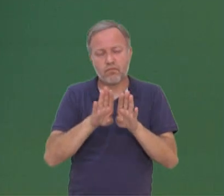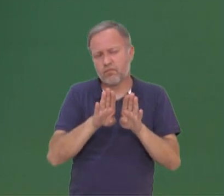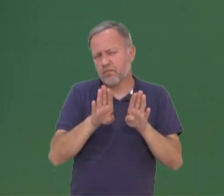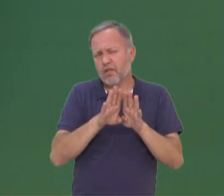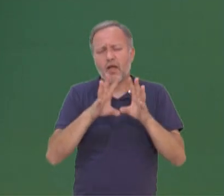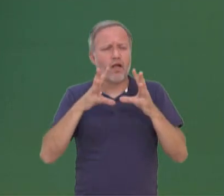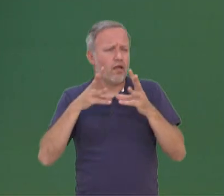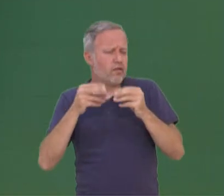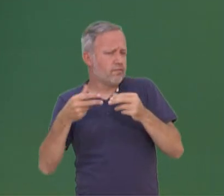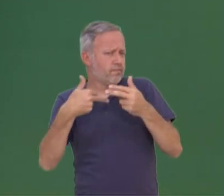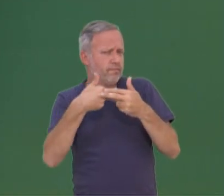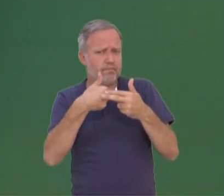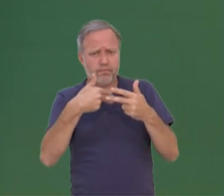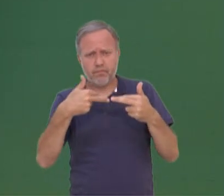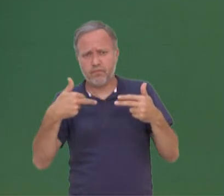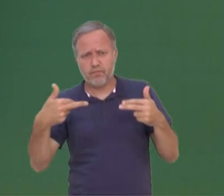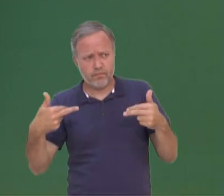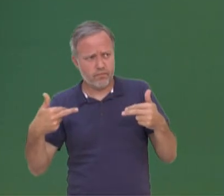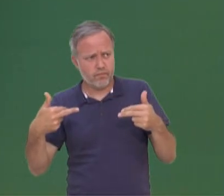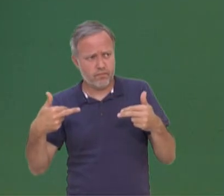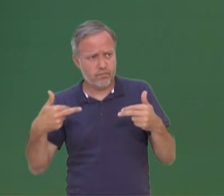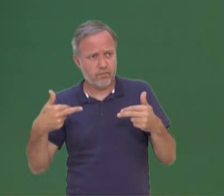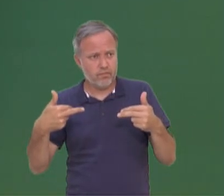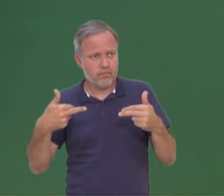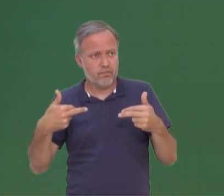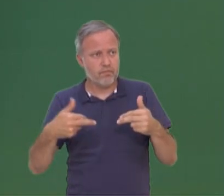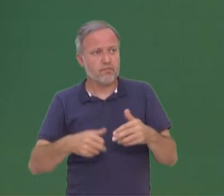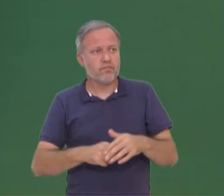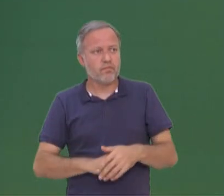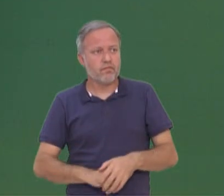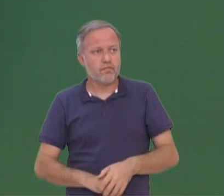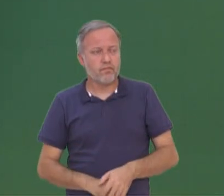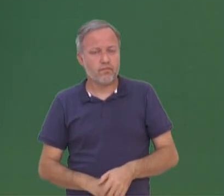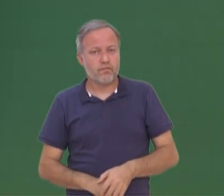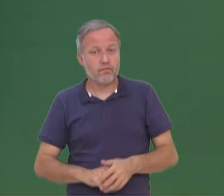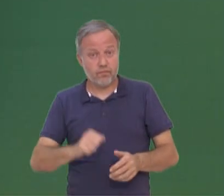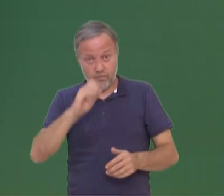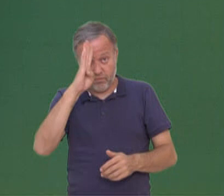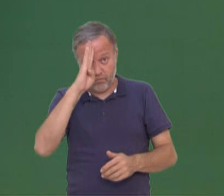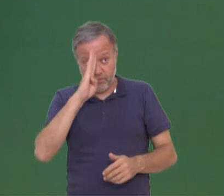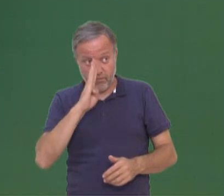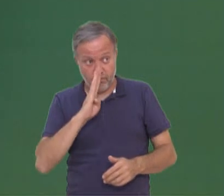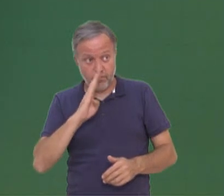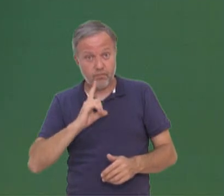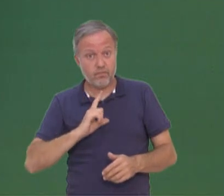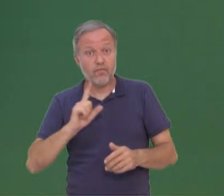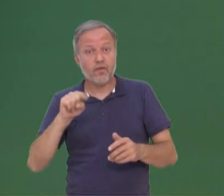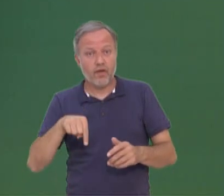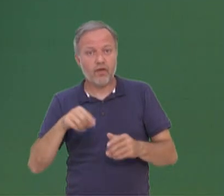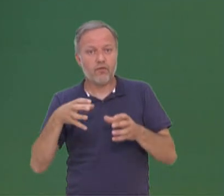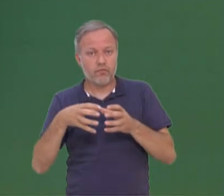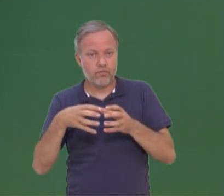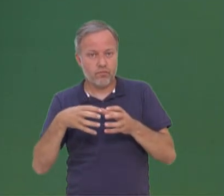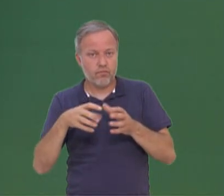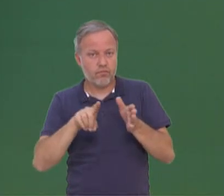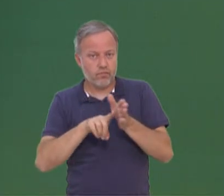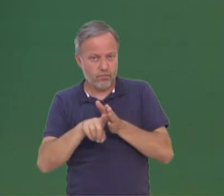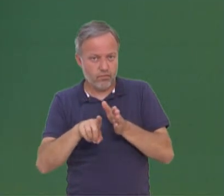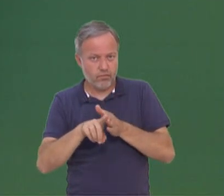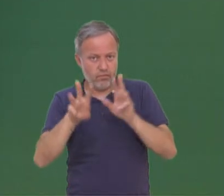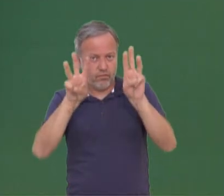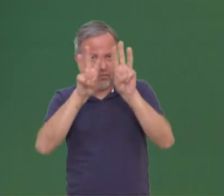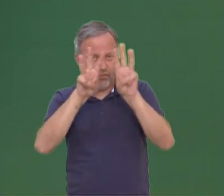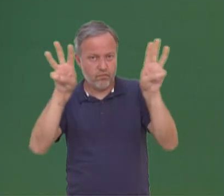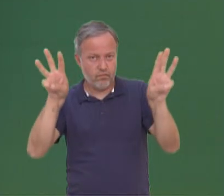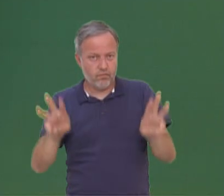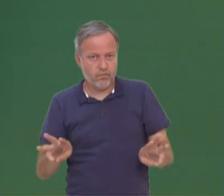seu professor pegar materiais para as aulas. Gente, é um site muito bom, gratuito, desenvolvido pelo pessoal aqui da Universidade Federal do Paraná.